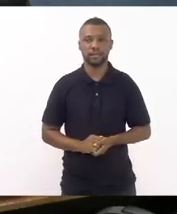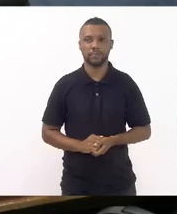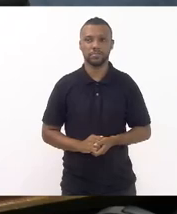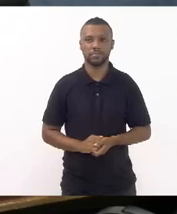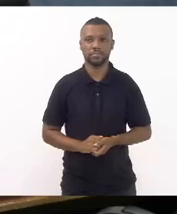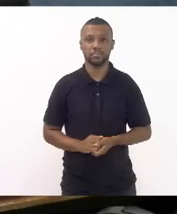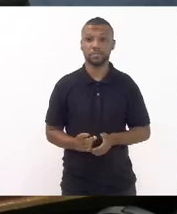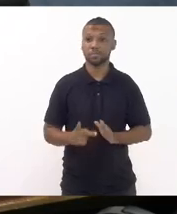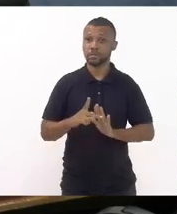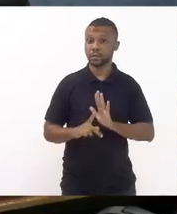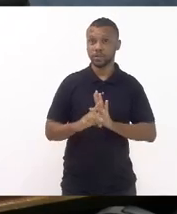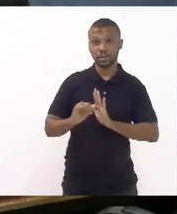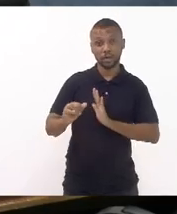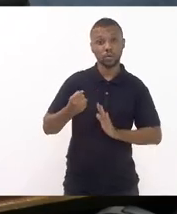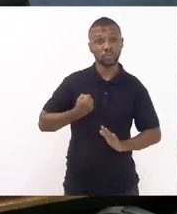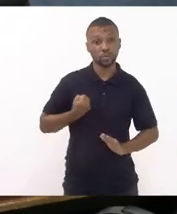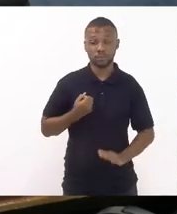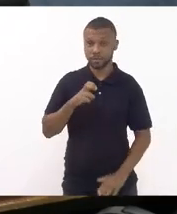Cinco emendas. Projeto de lei número